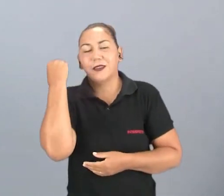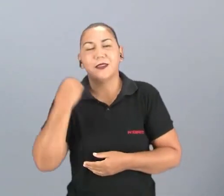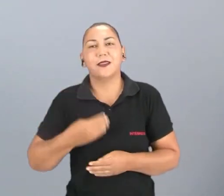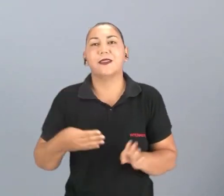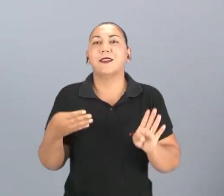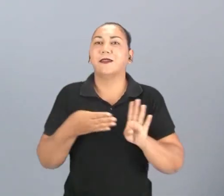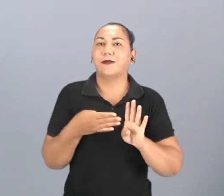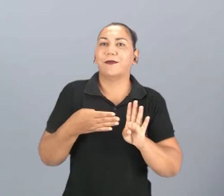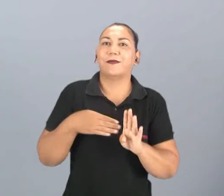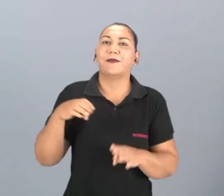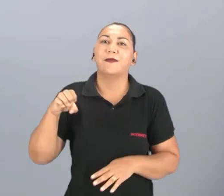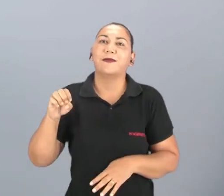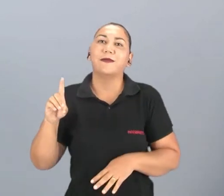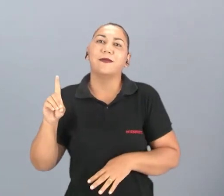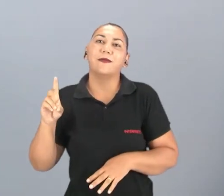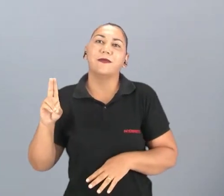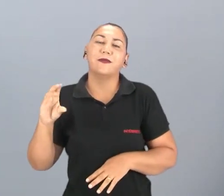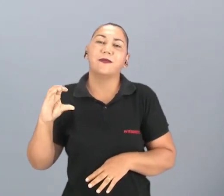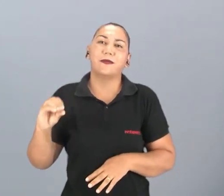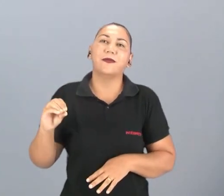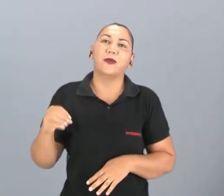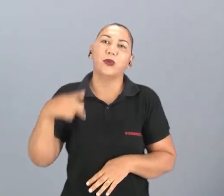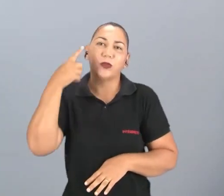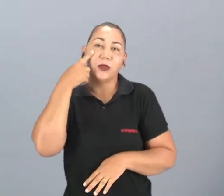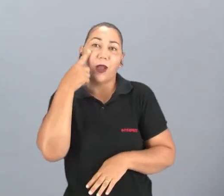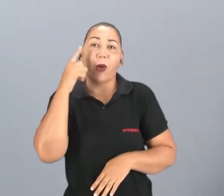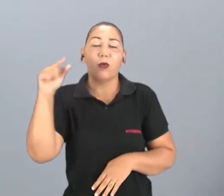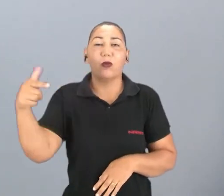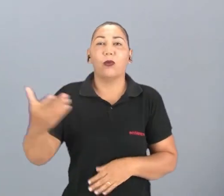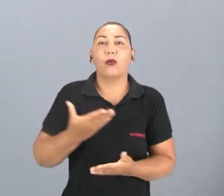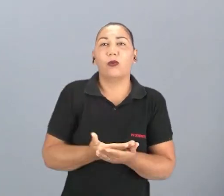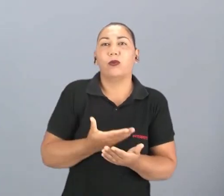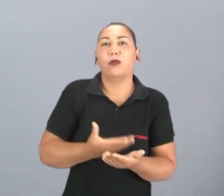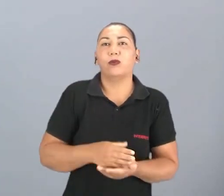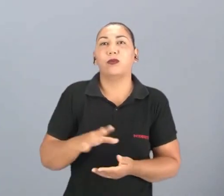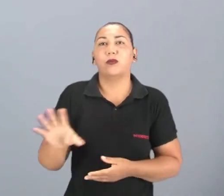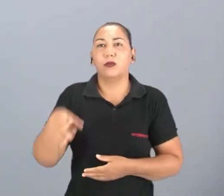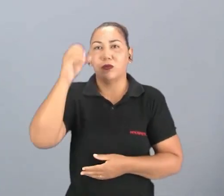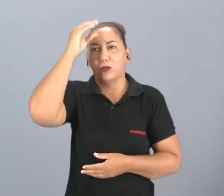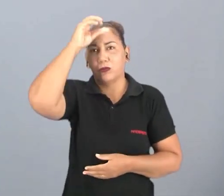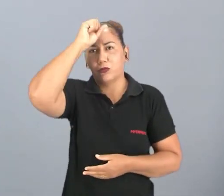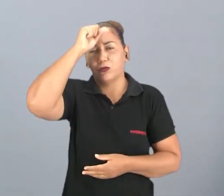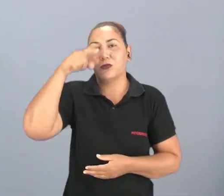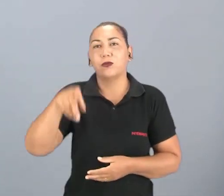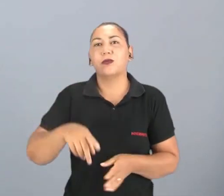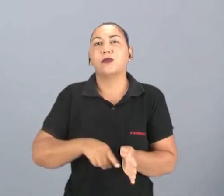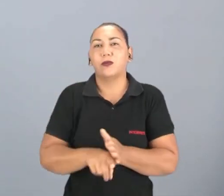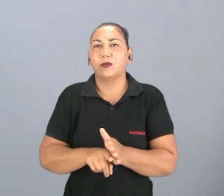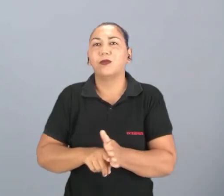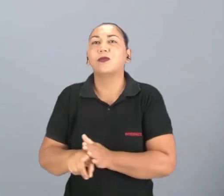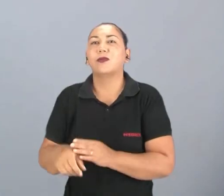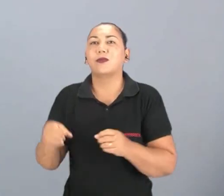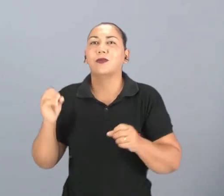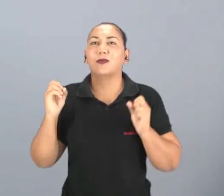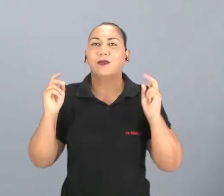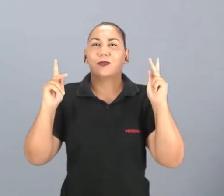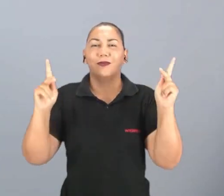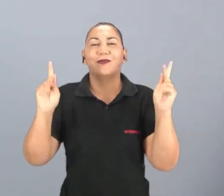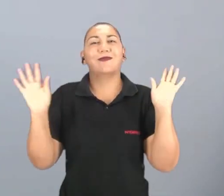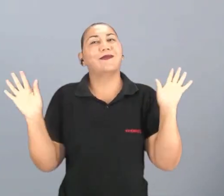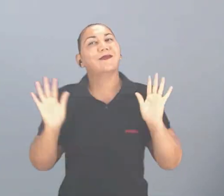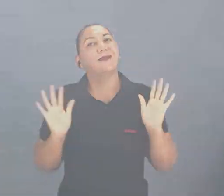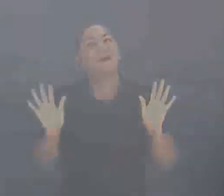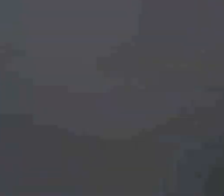plataforma Eduque, assistam outras aulas, reforcem o conhecimento de vocês, façam pesquisas, ok? See you next class!